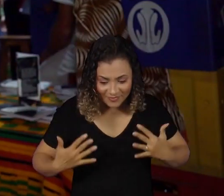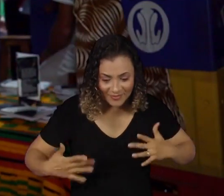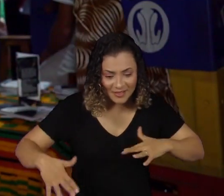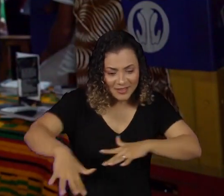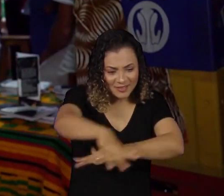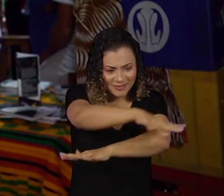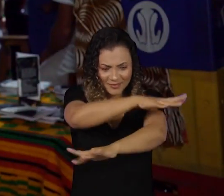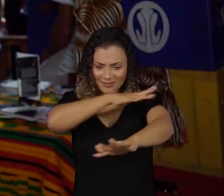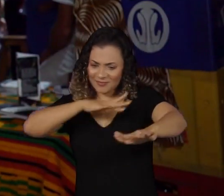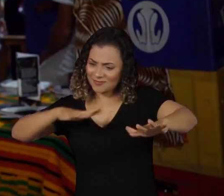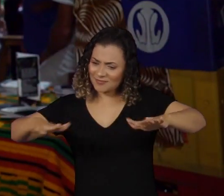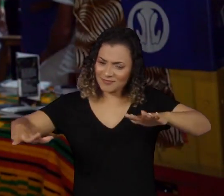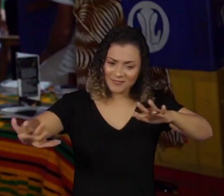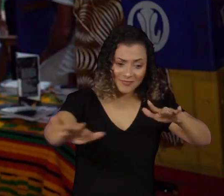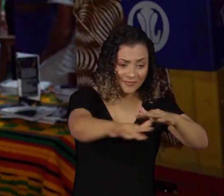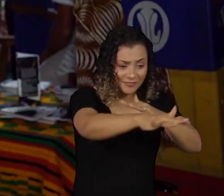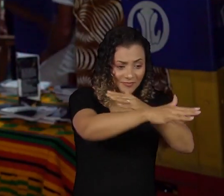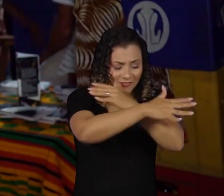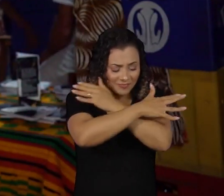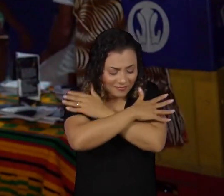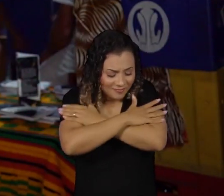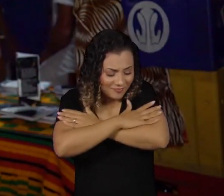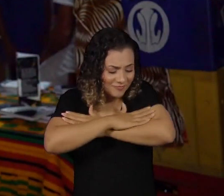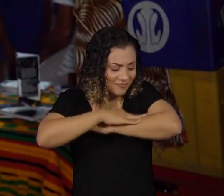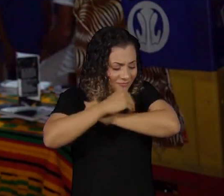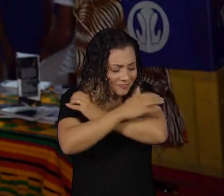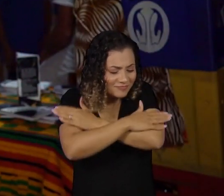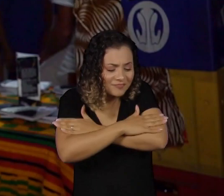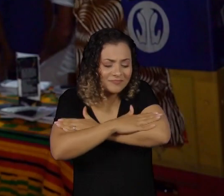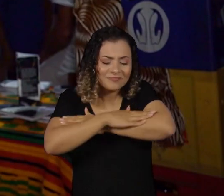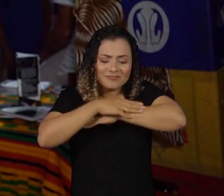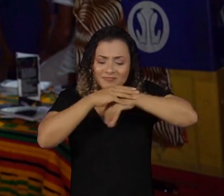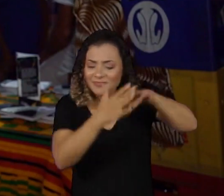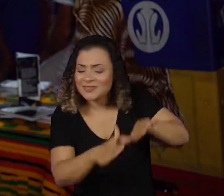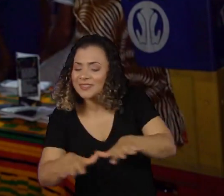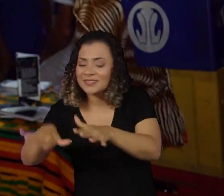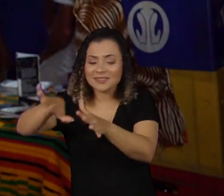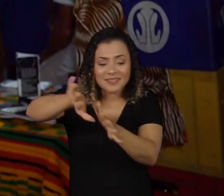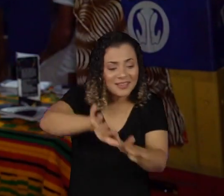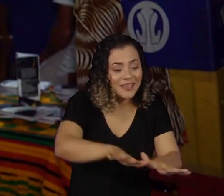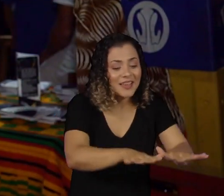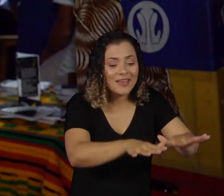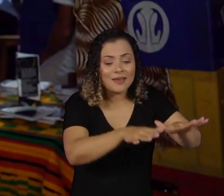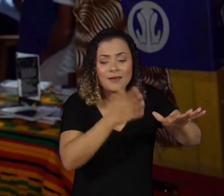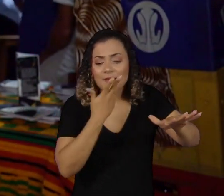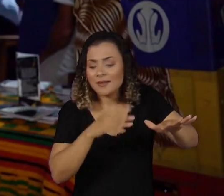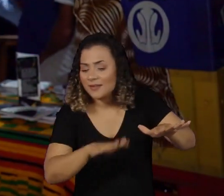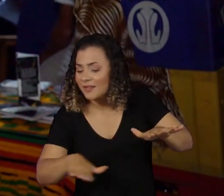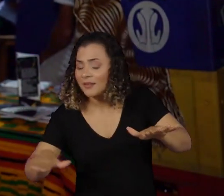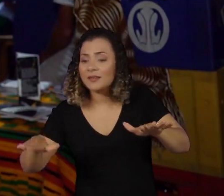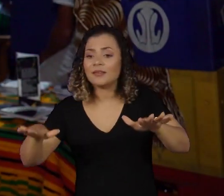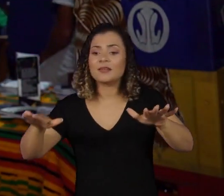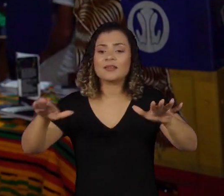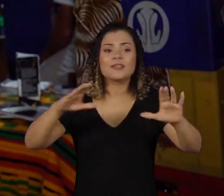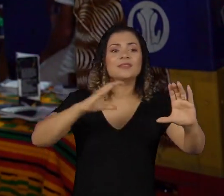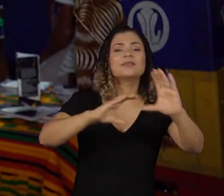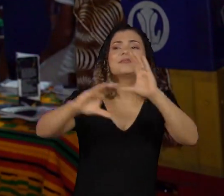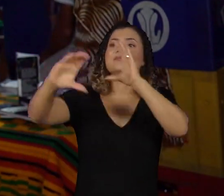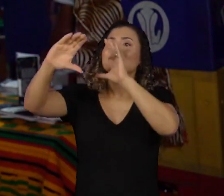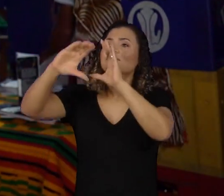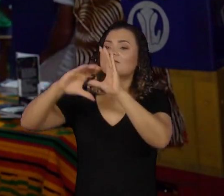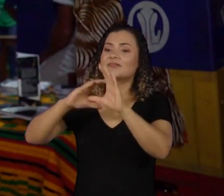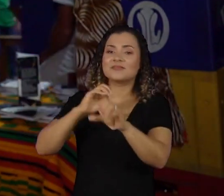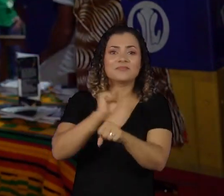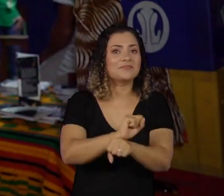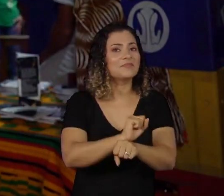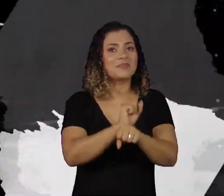sou. Me acalanta e sereno sonhos de criança, me embala na tua dança, que não cessa e não cansa. Não cessa